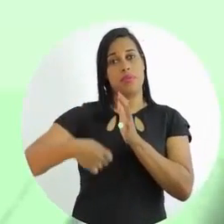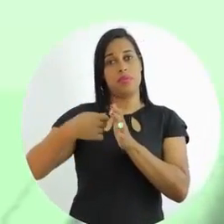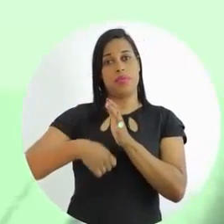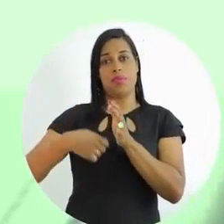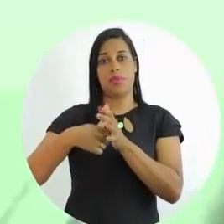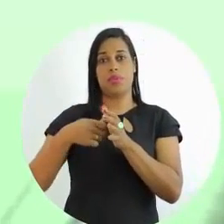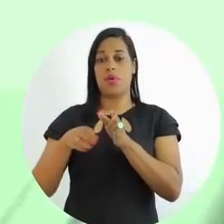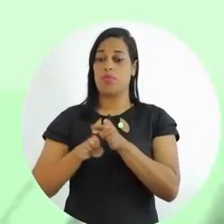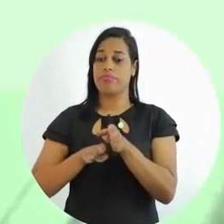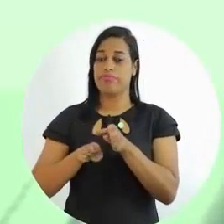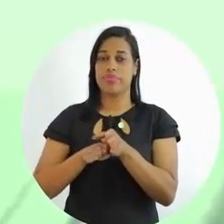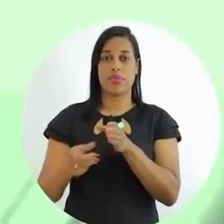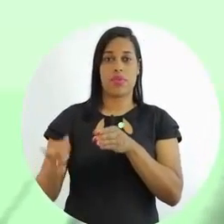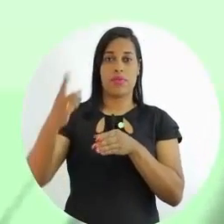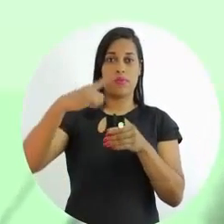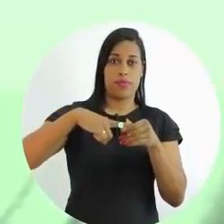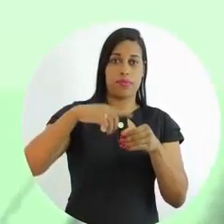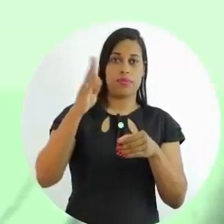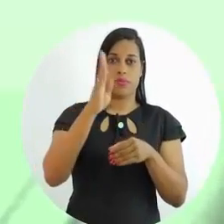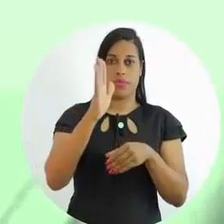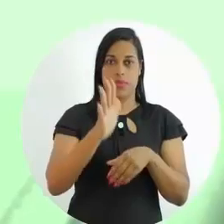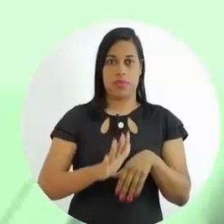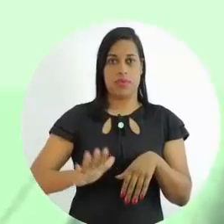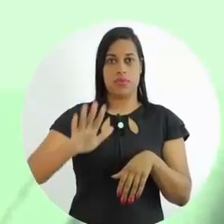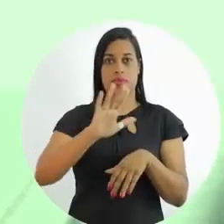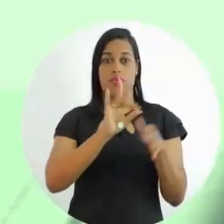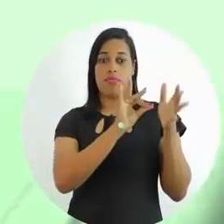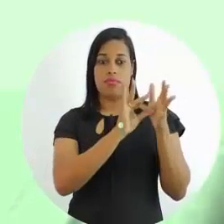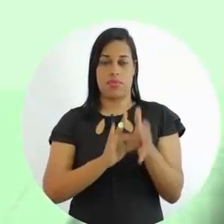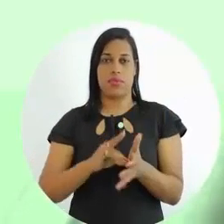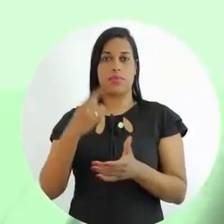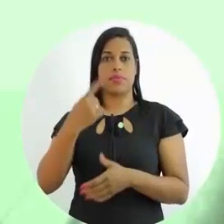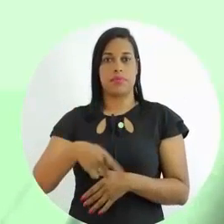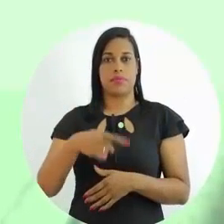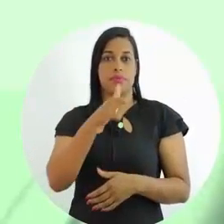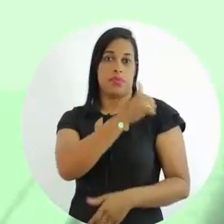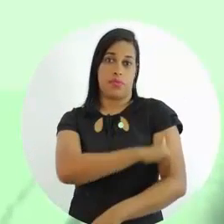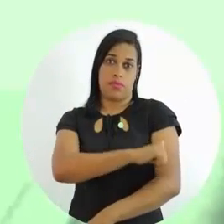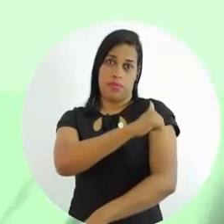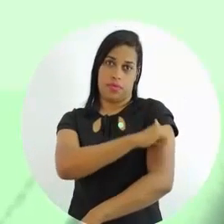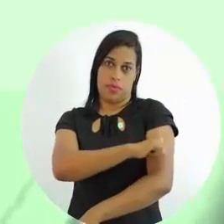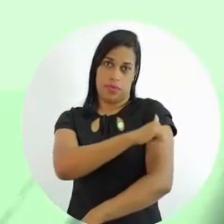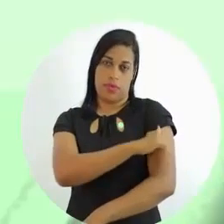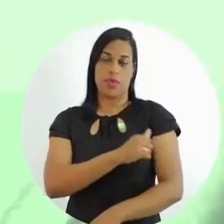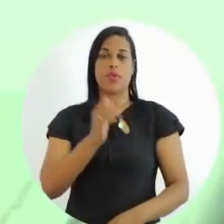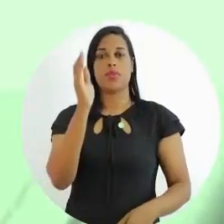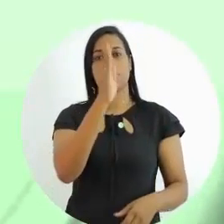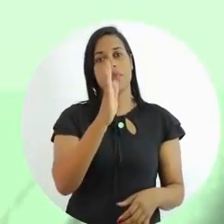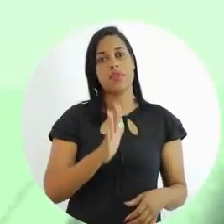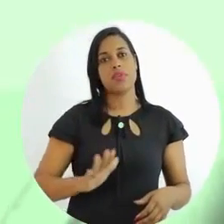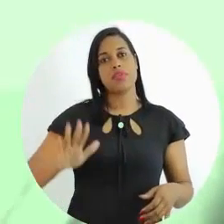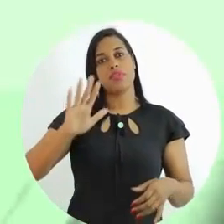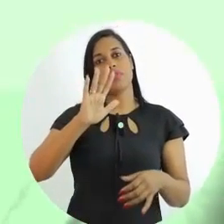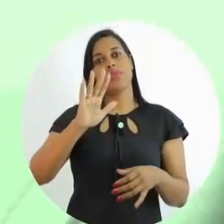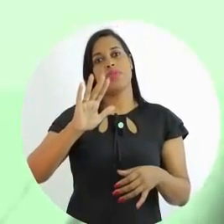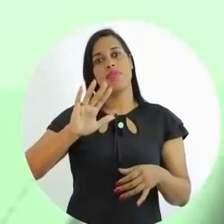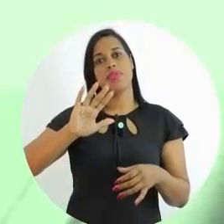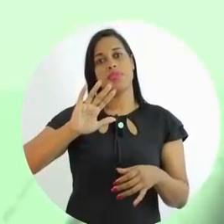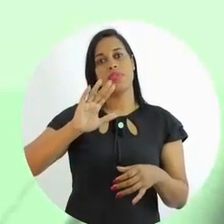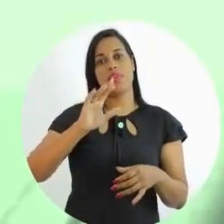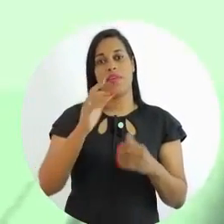é obrigada, convencida e obrigada a vir ao Brasil, se instala no Rio de Janeiro, e o Brasil passa a